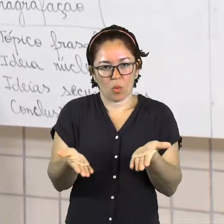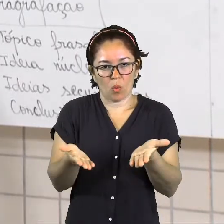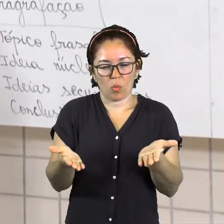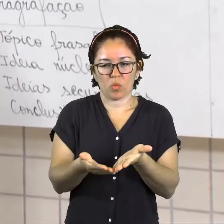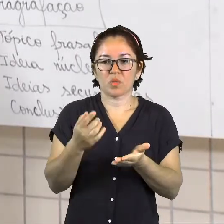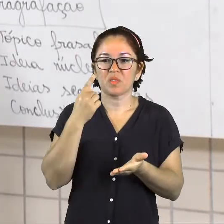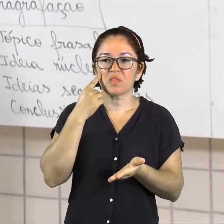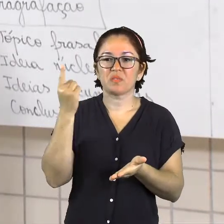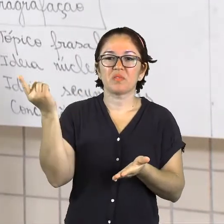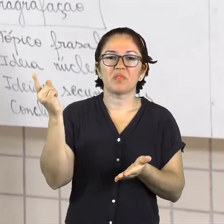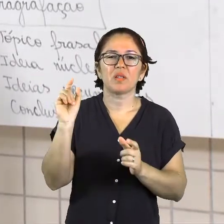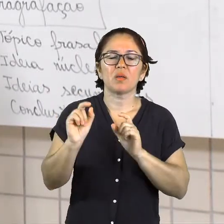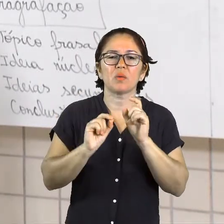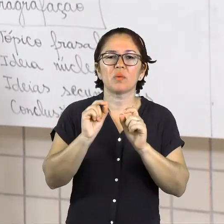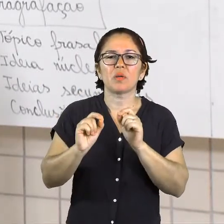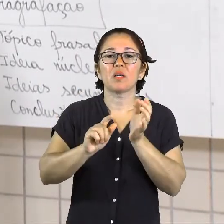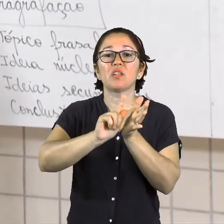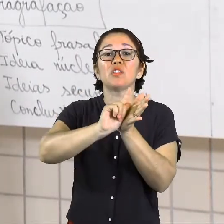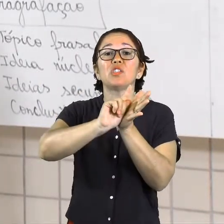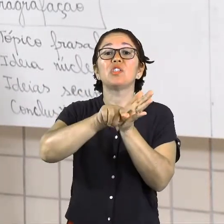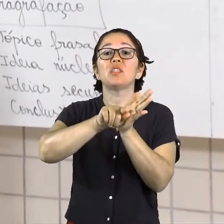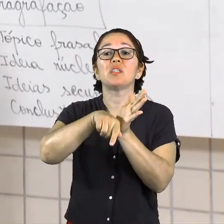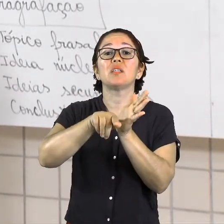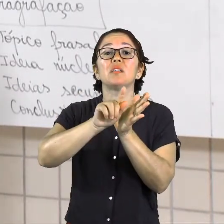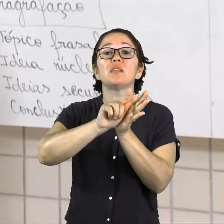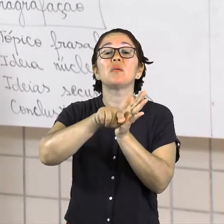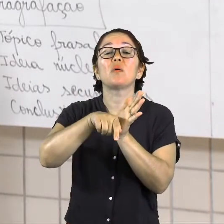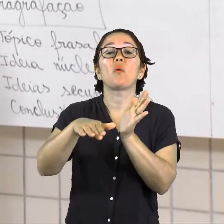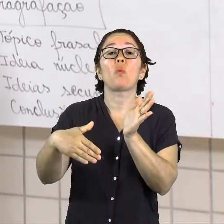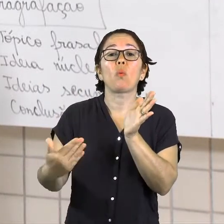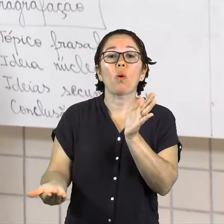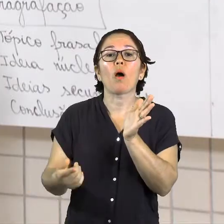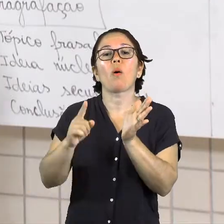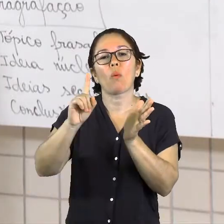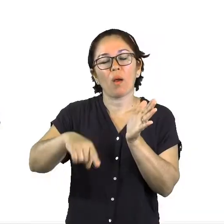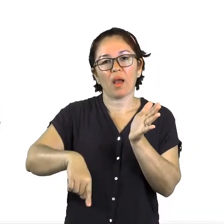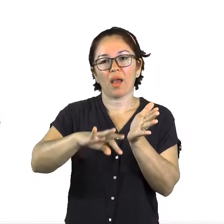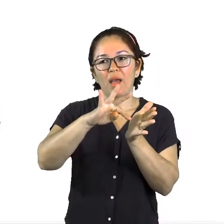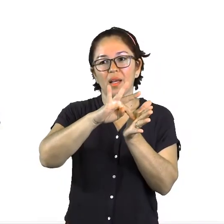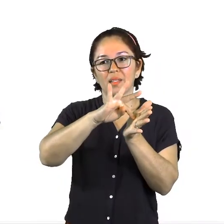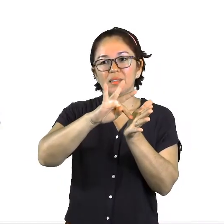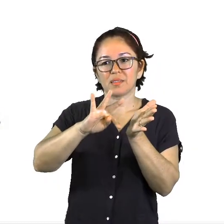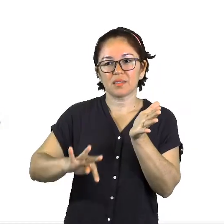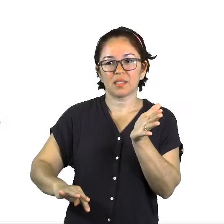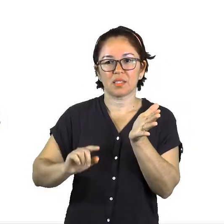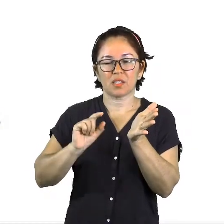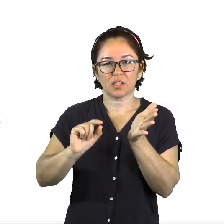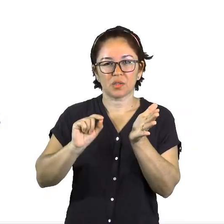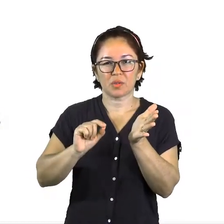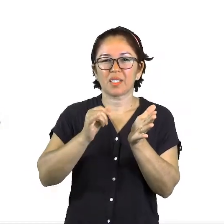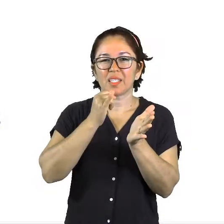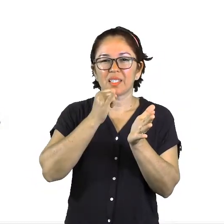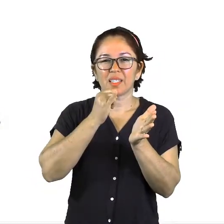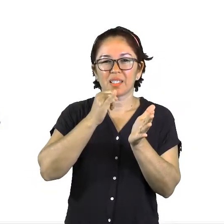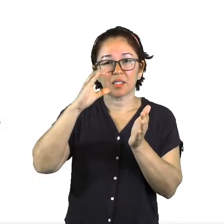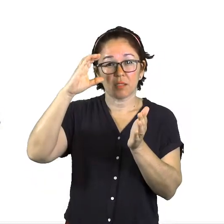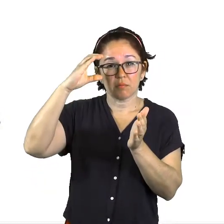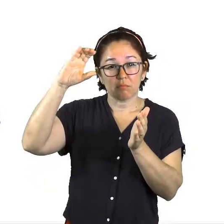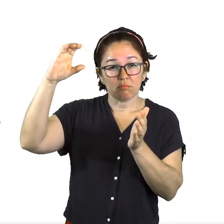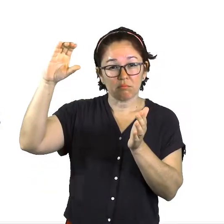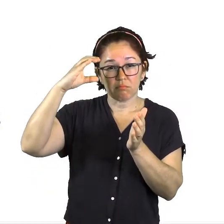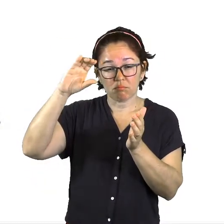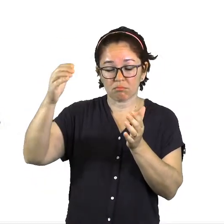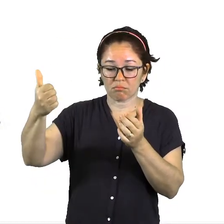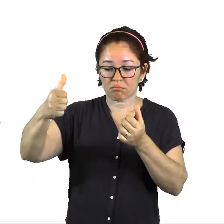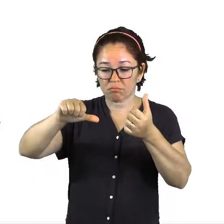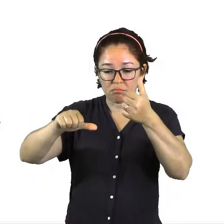aí, é o texto, vejam aqui na imagem, é o texto de divulgação científica, ou também